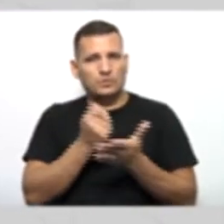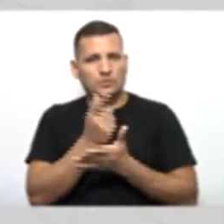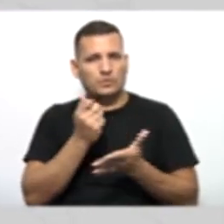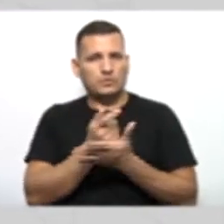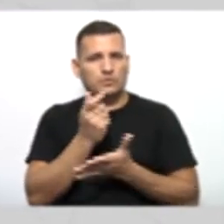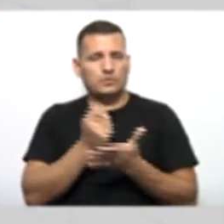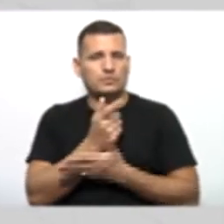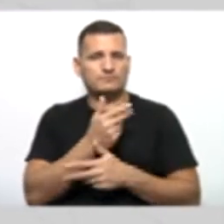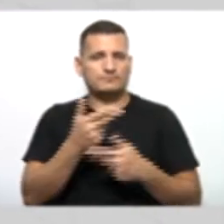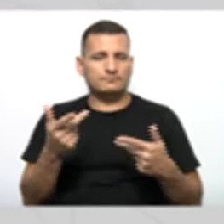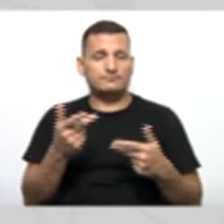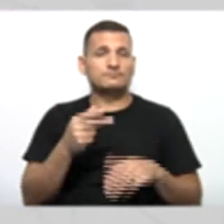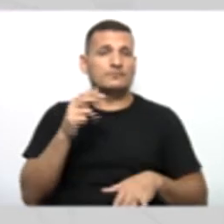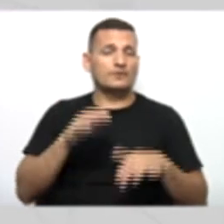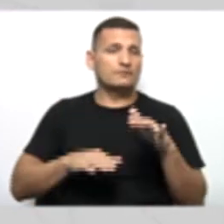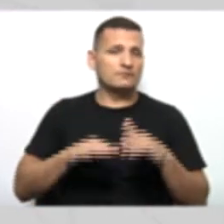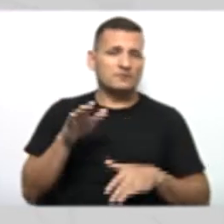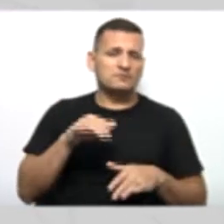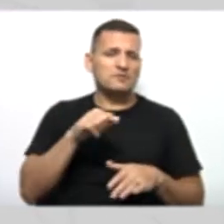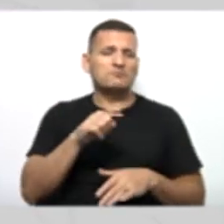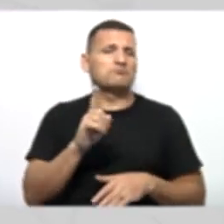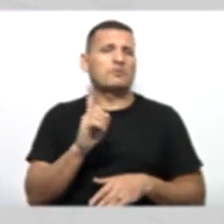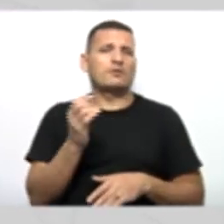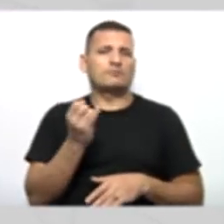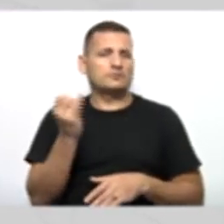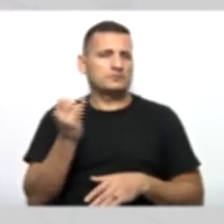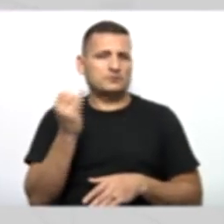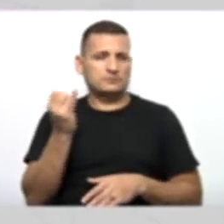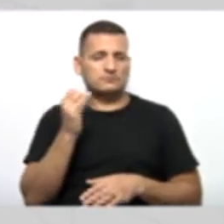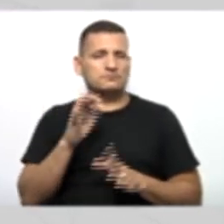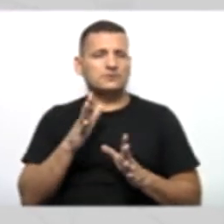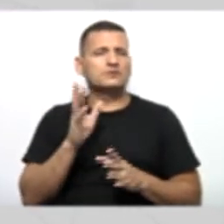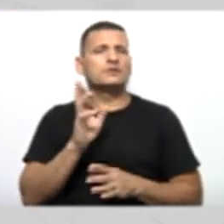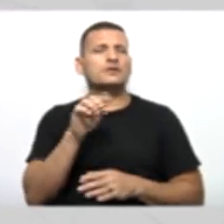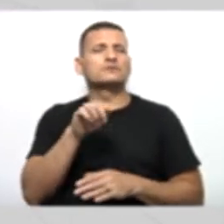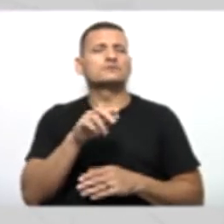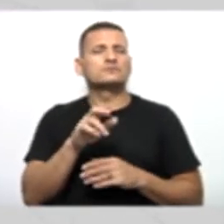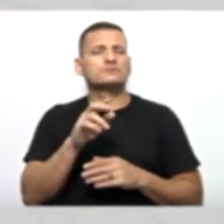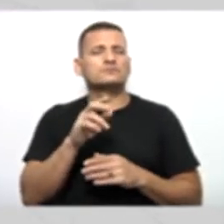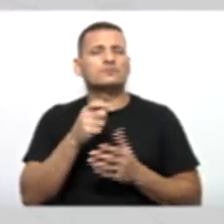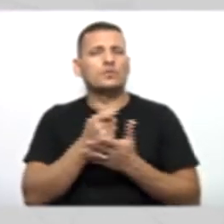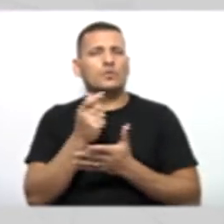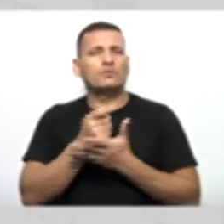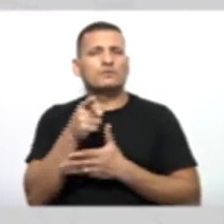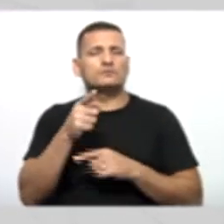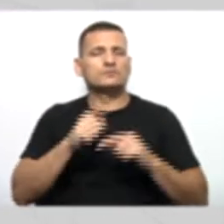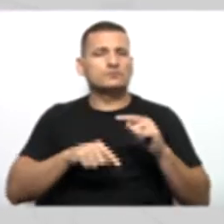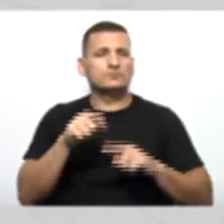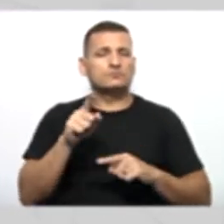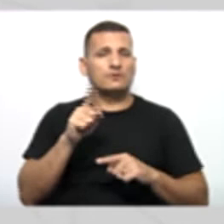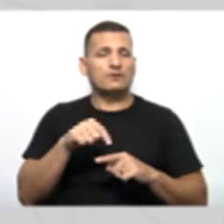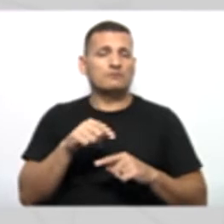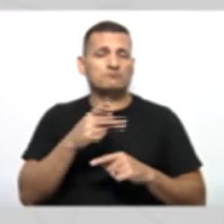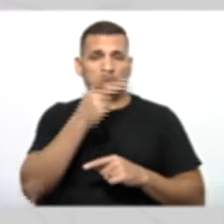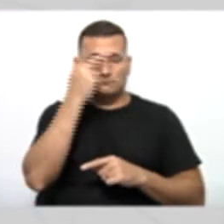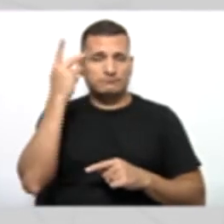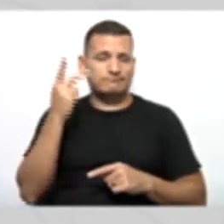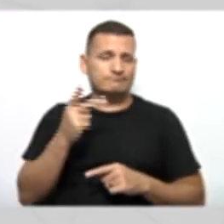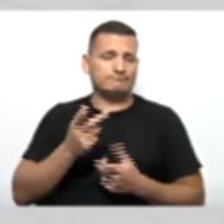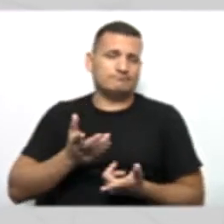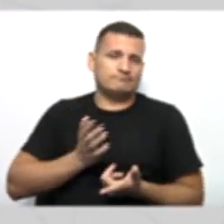muitas vezes é supérfluos. E quem consome esses produtos? É uma classe detentora de recursos